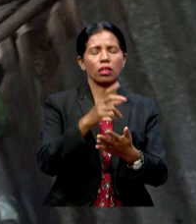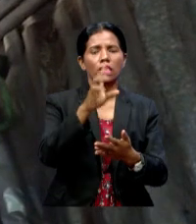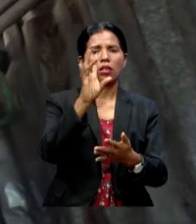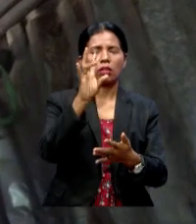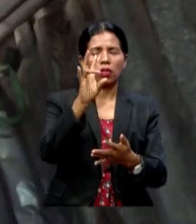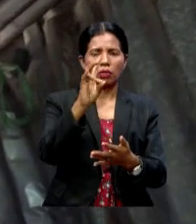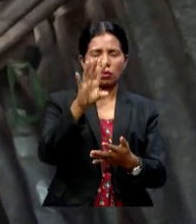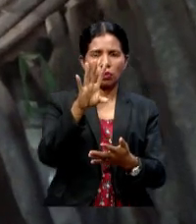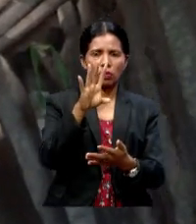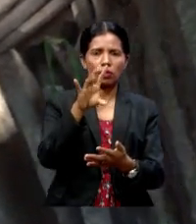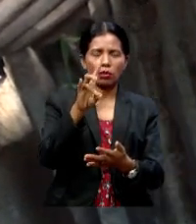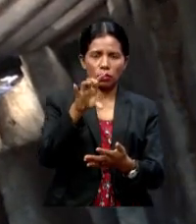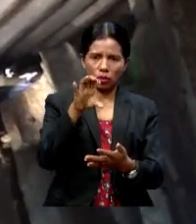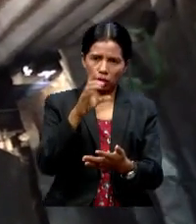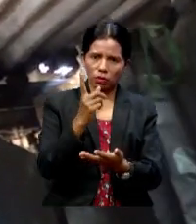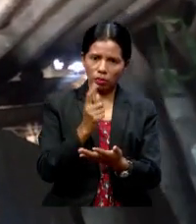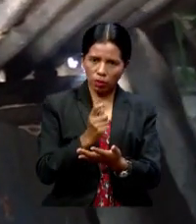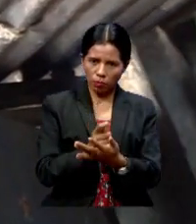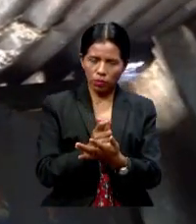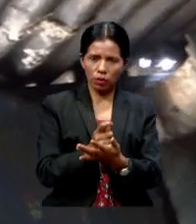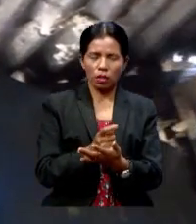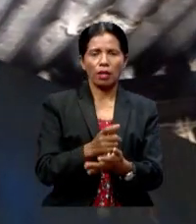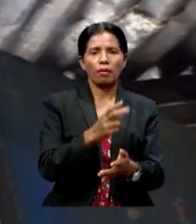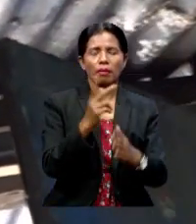750, obesi, kare,